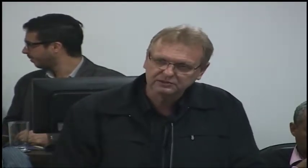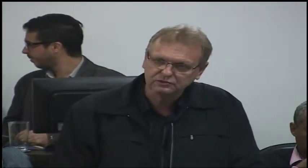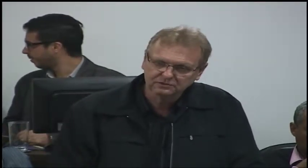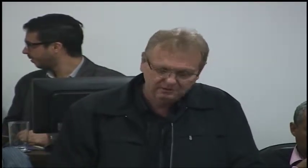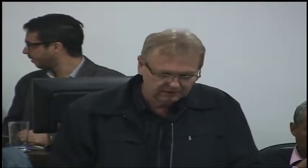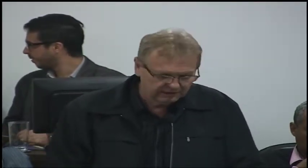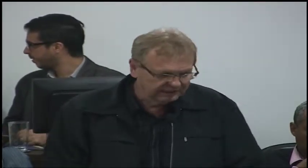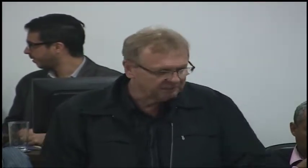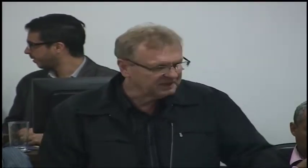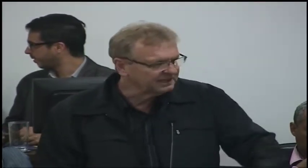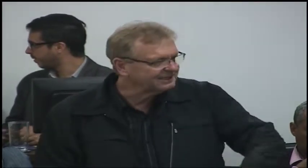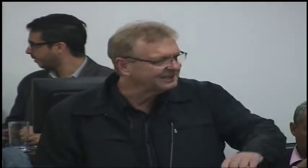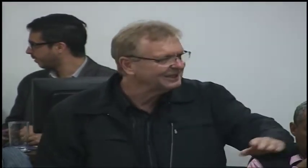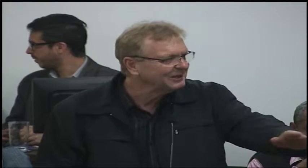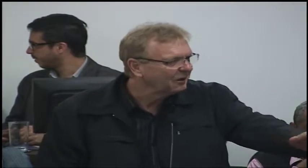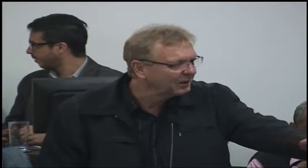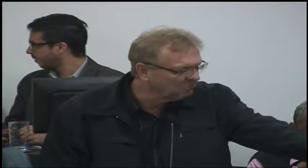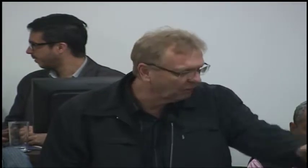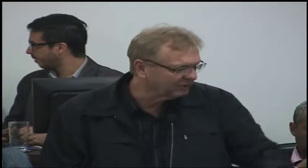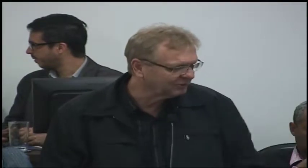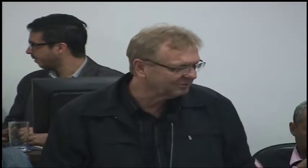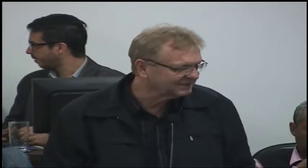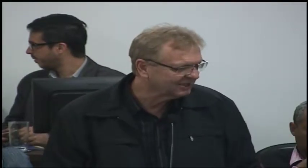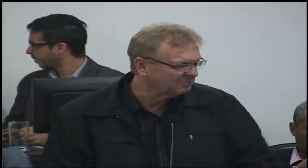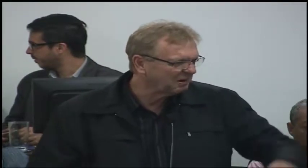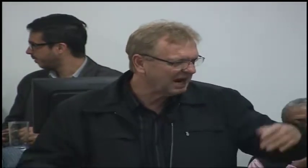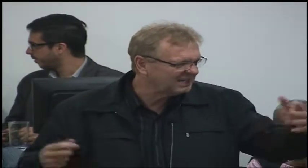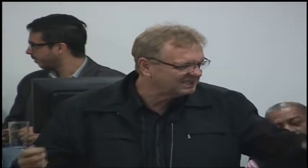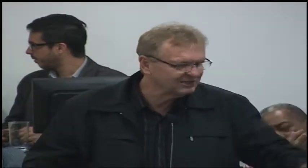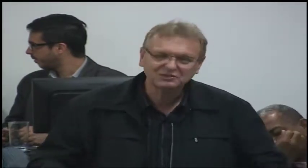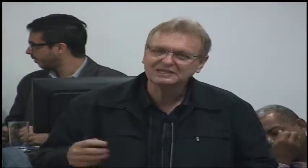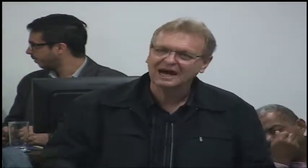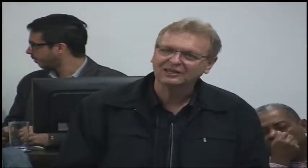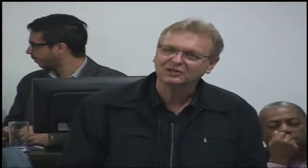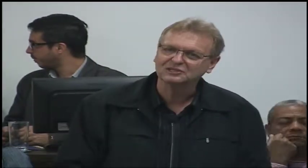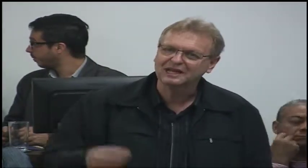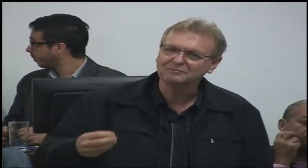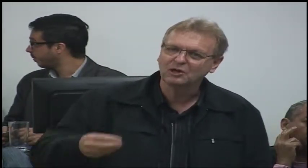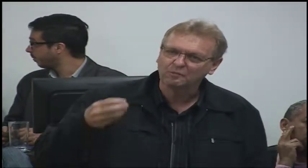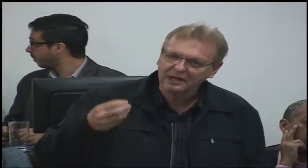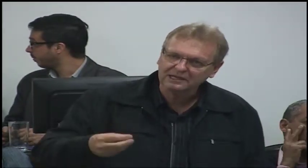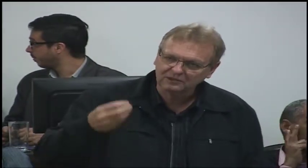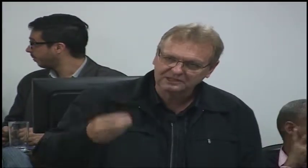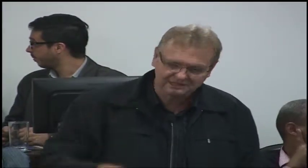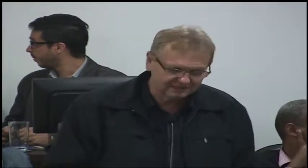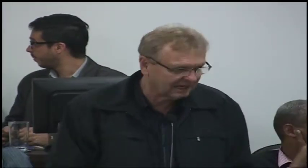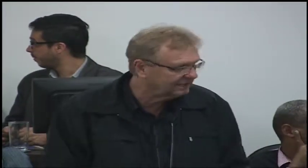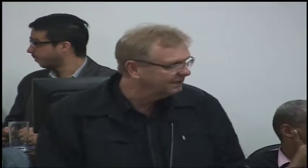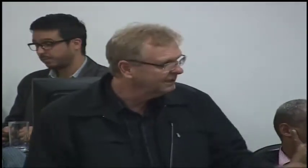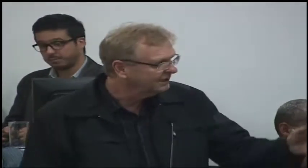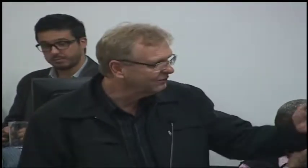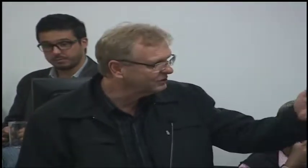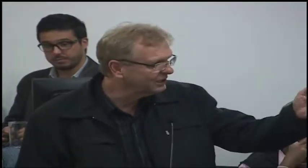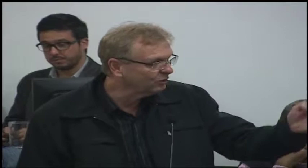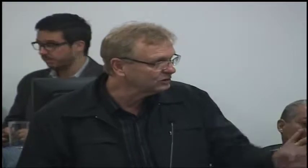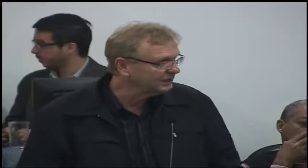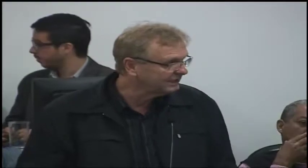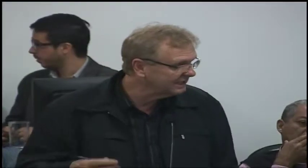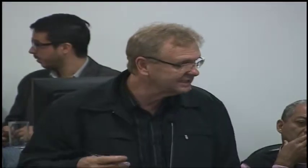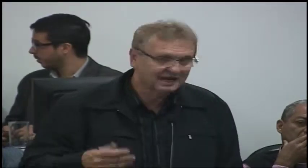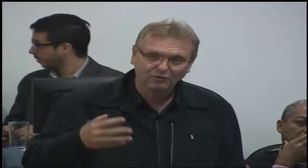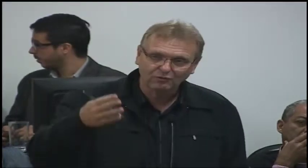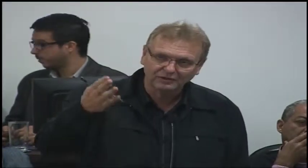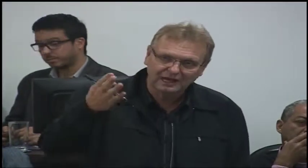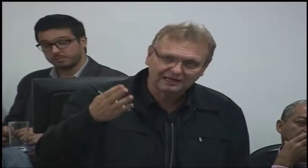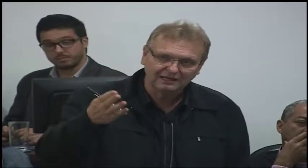para isso. Independente de, que bom, né, doutor Marcelo, de partido, de nada. Nós queremos é o bem da nossa cidade. E você, com